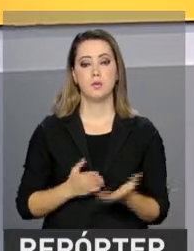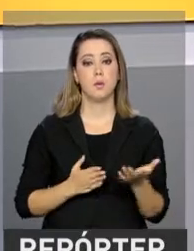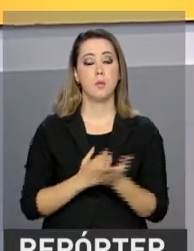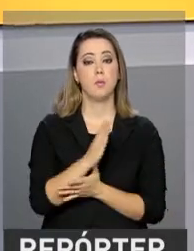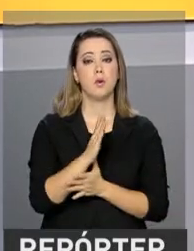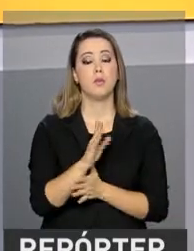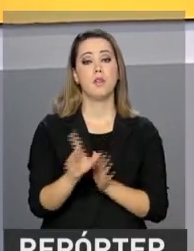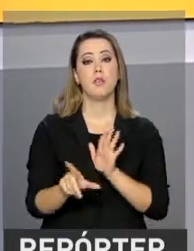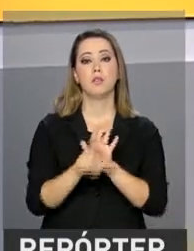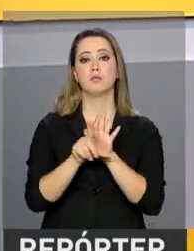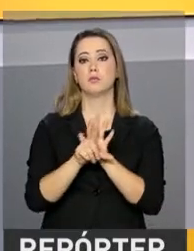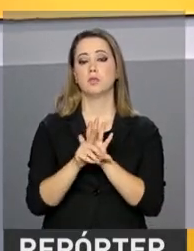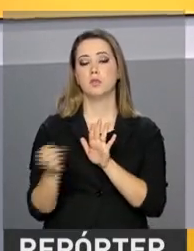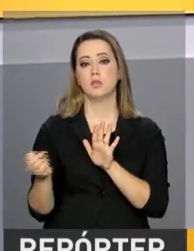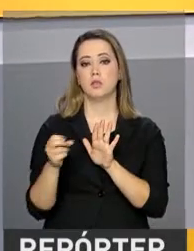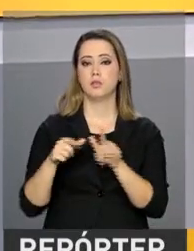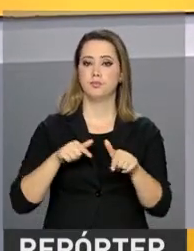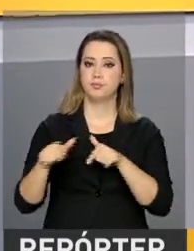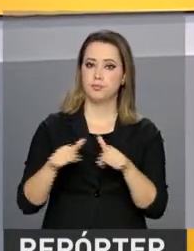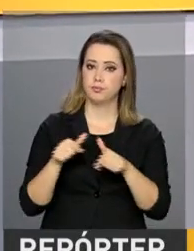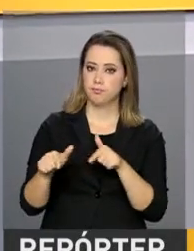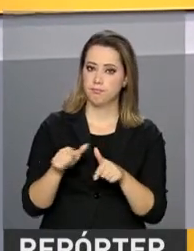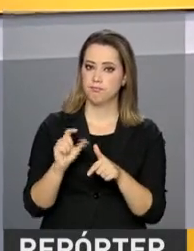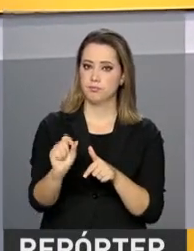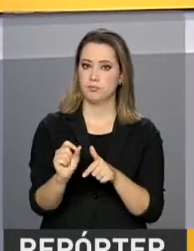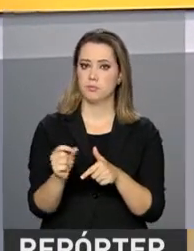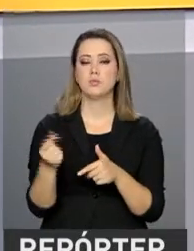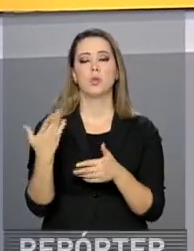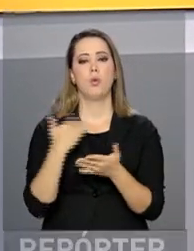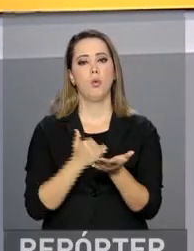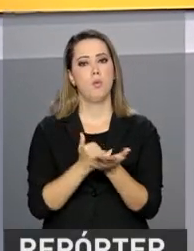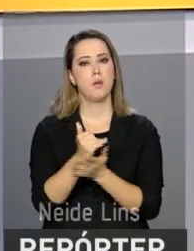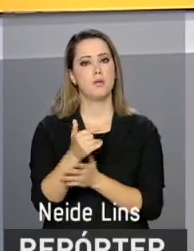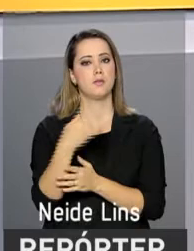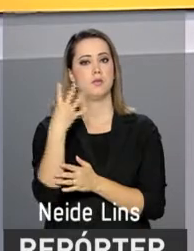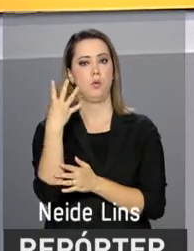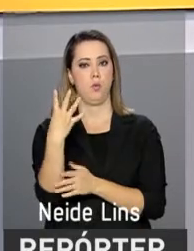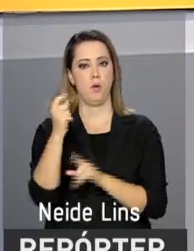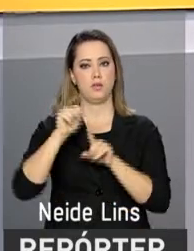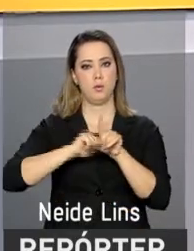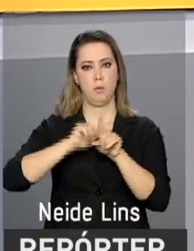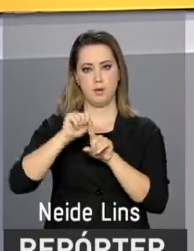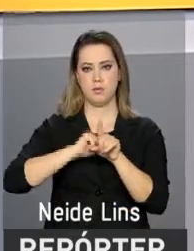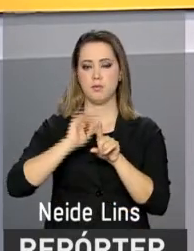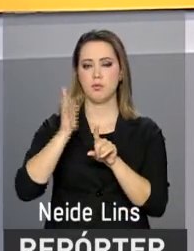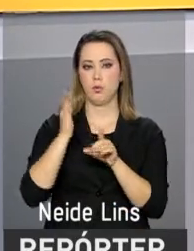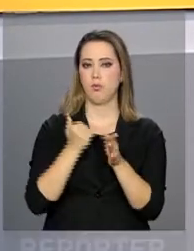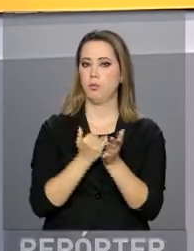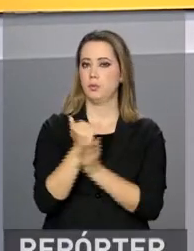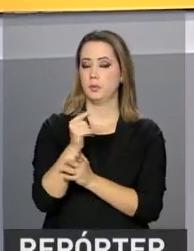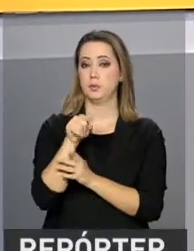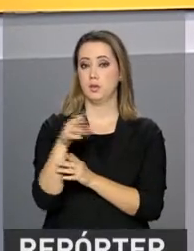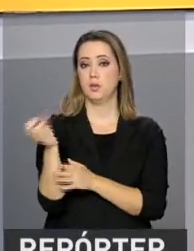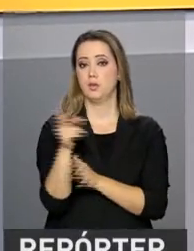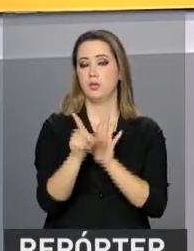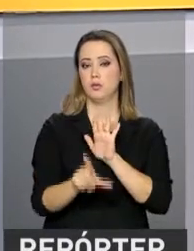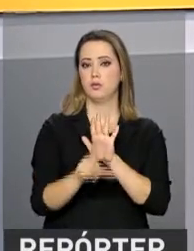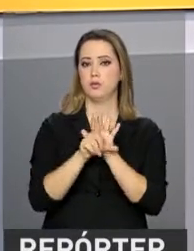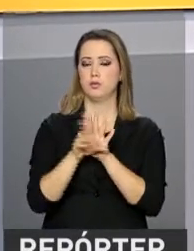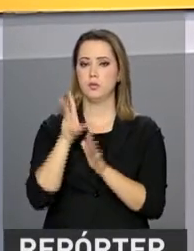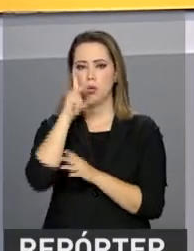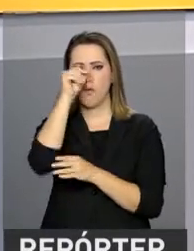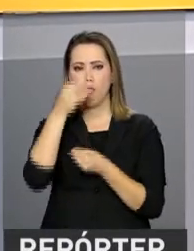sancionada a proposta que modernize as leis trabalhistas as medidas começam a valer em quatro meses a nova lei vai